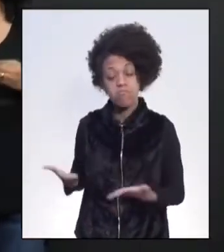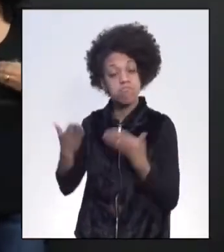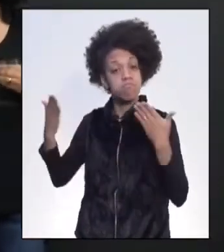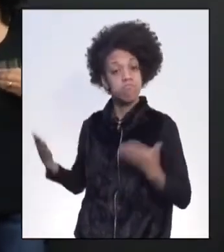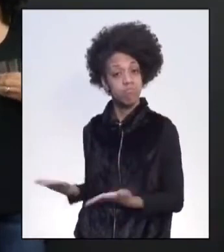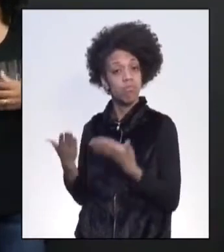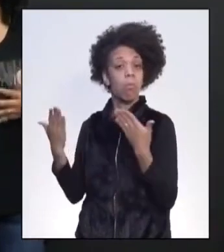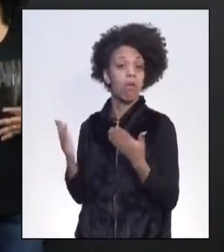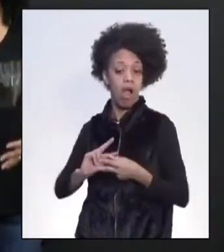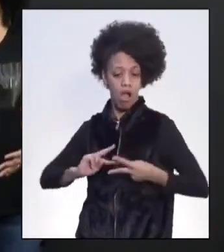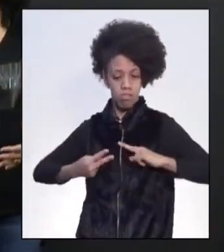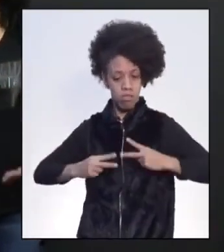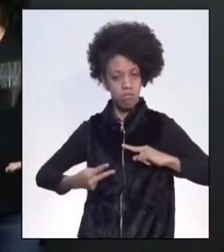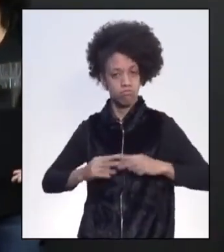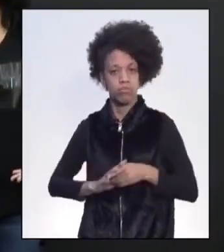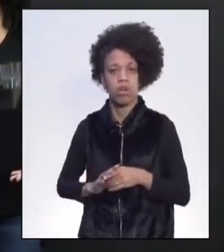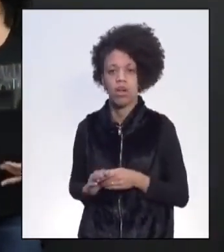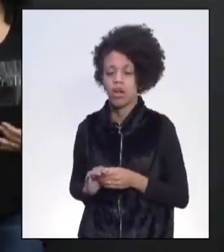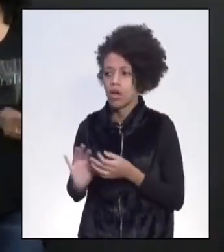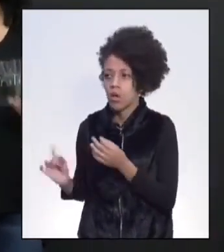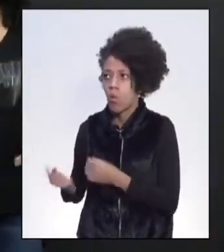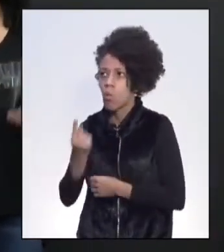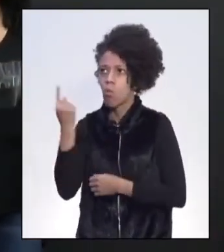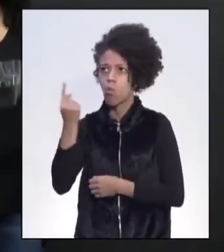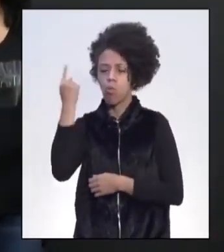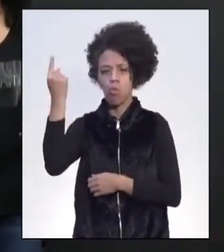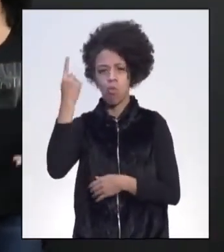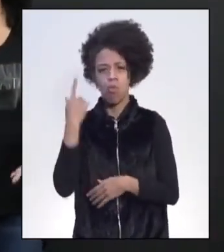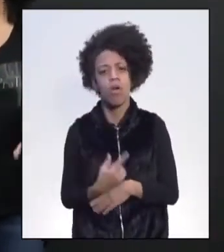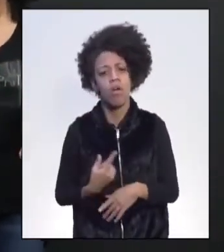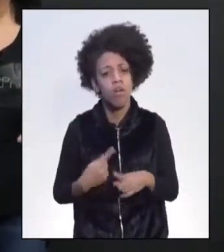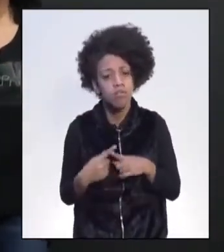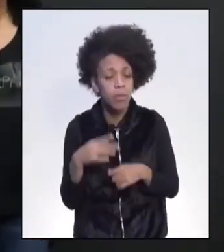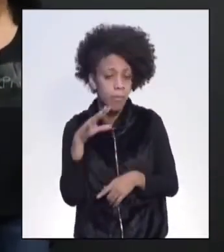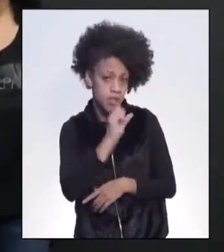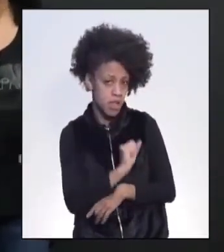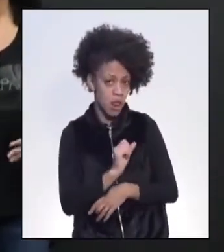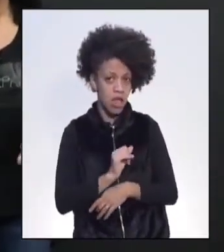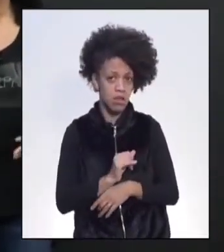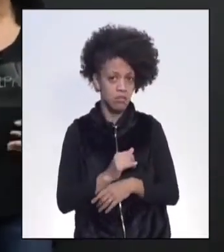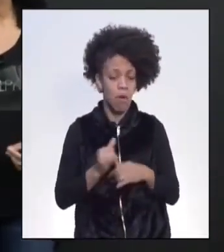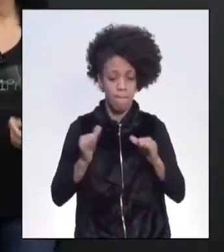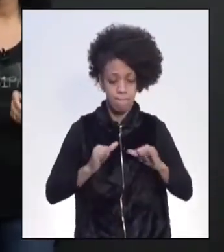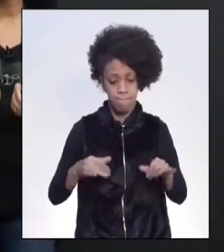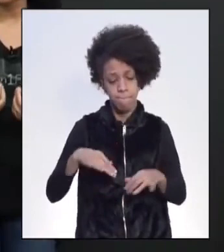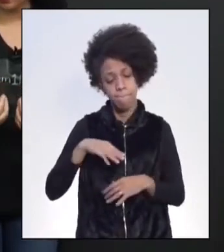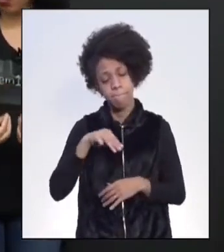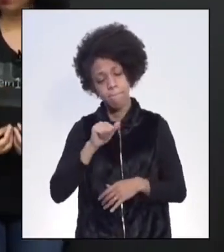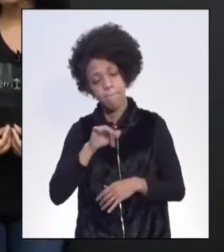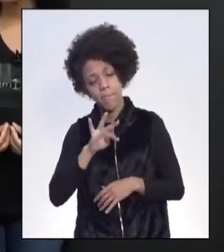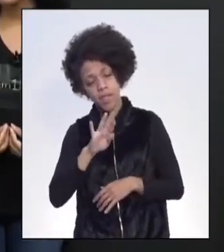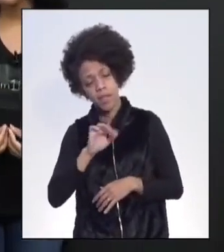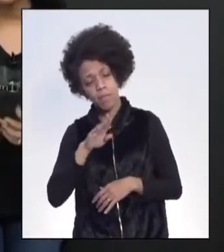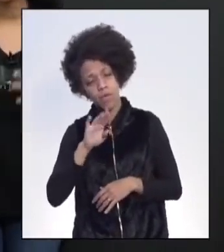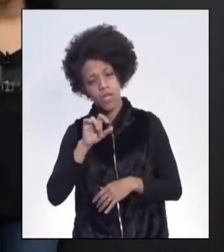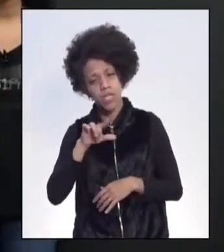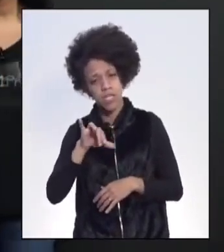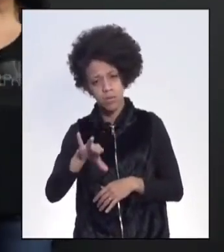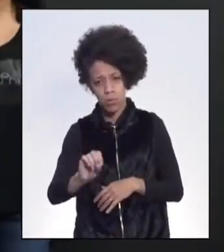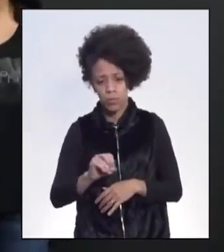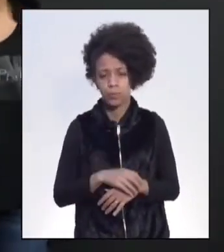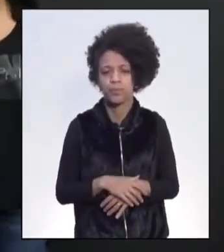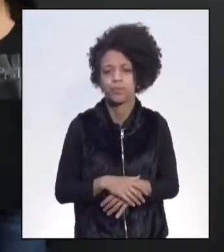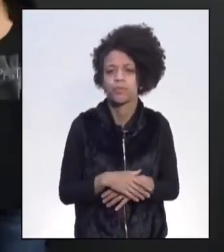o crescimento ósseo, o crescimento muscular e ela acelera o metabolismo. Então, muitas vezes leva também a um